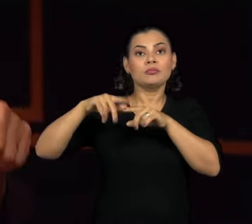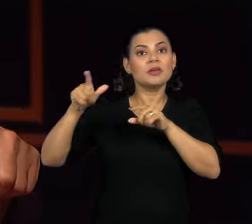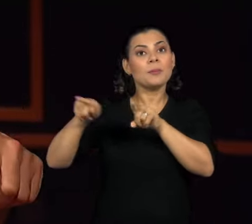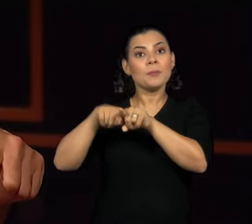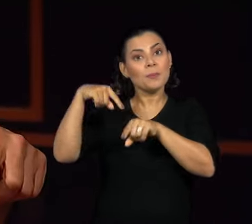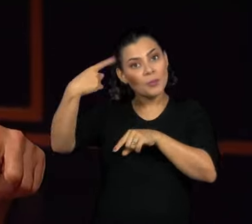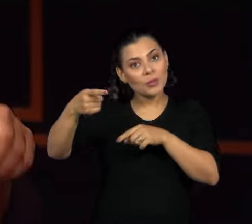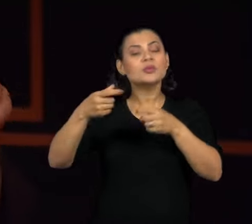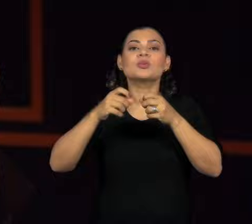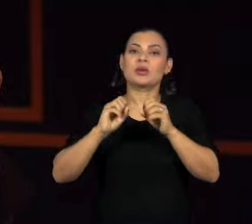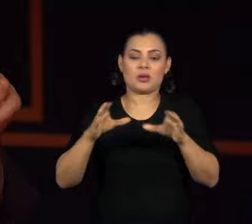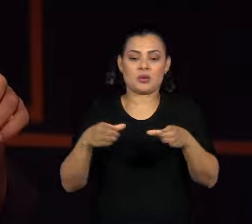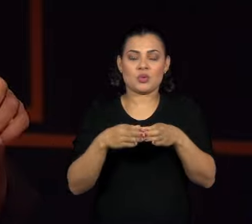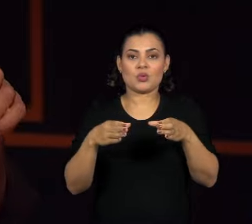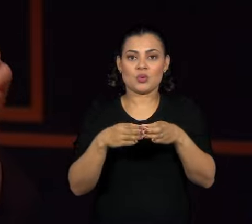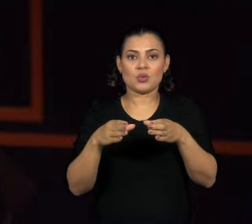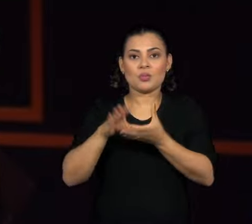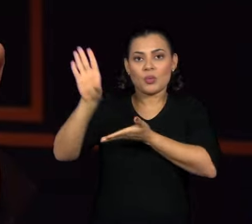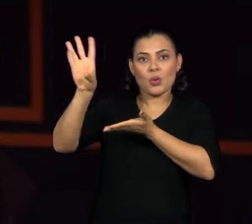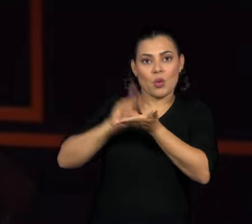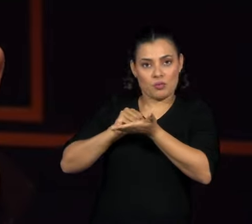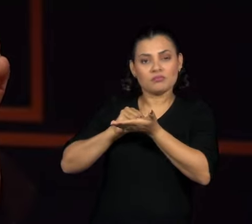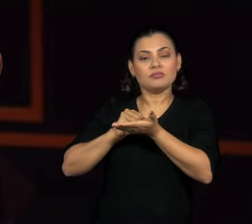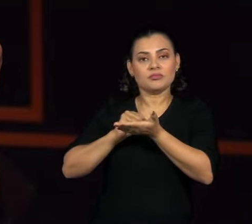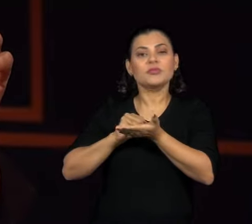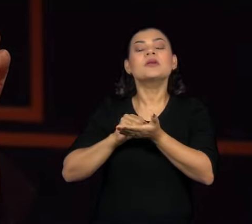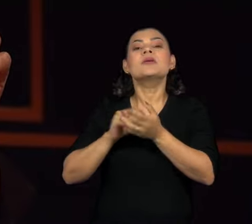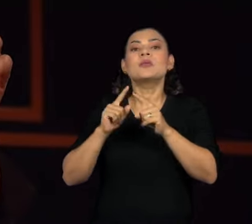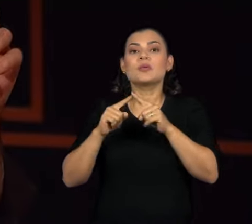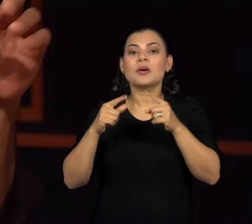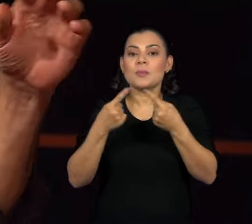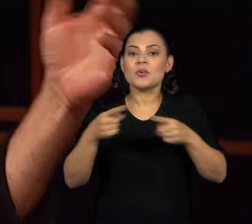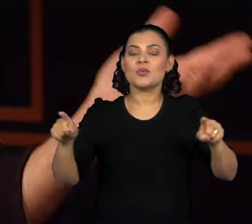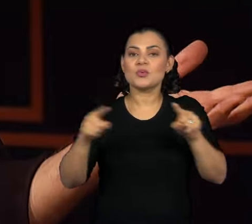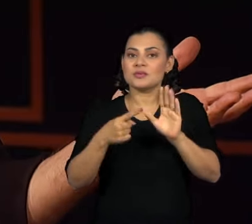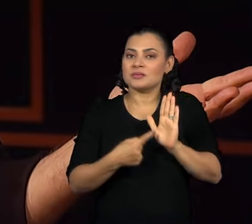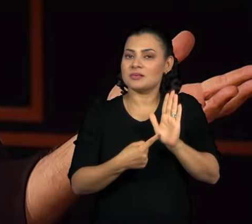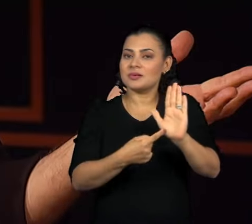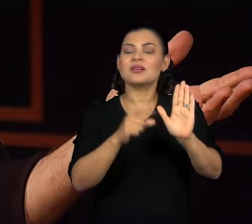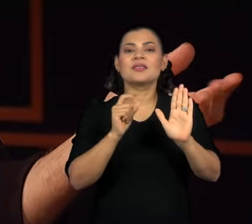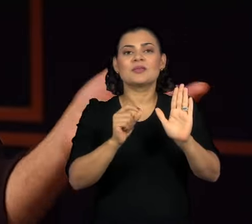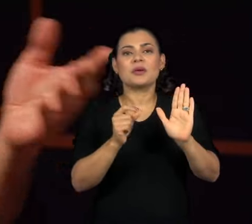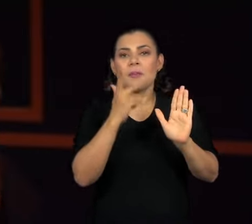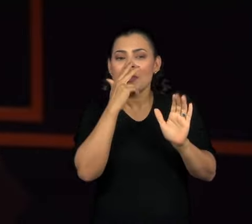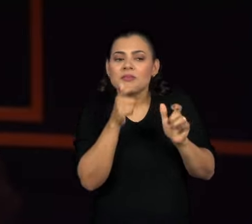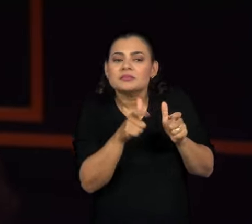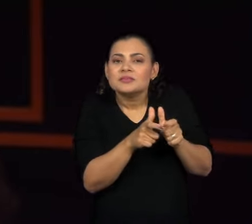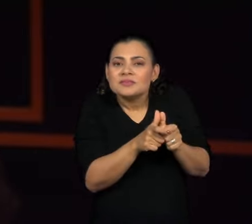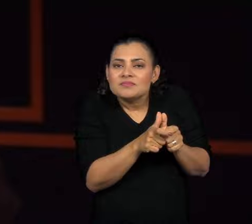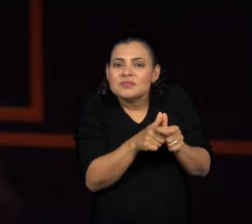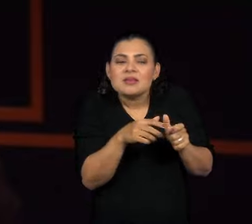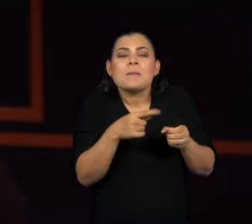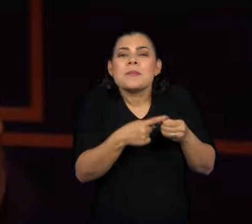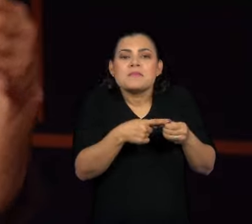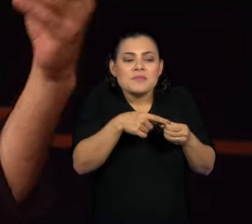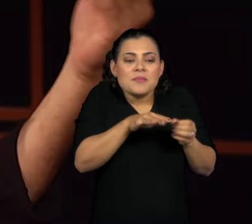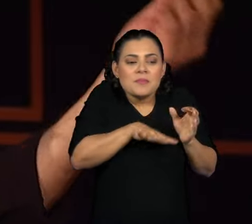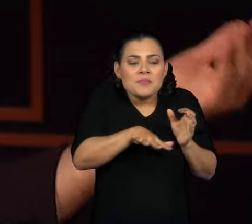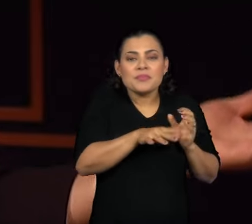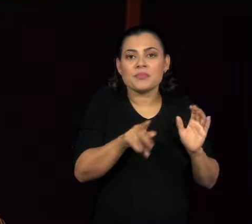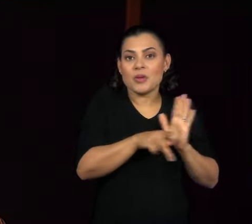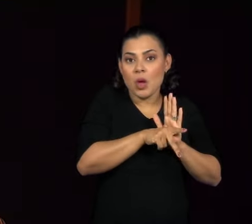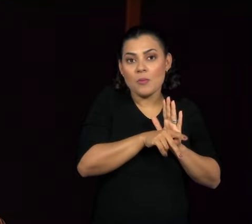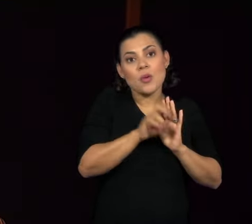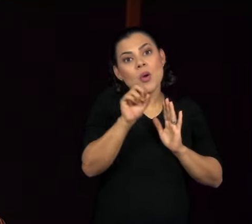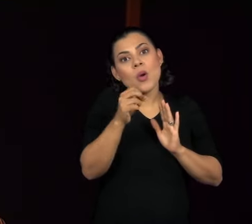em São Paulo, onde às vezes a música dele era considerada muito regional e outras vezes era considerada